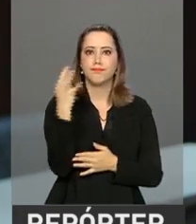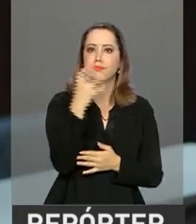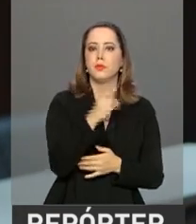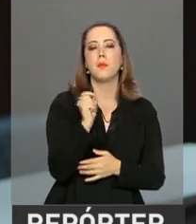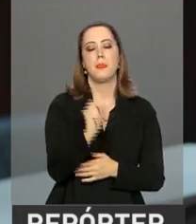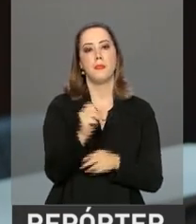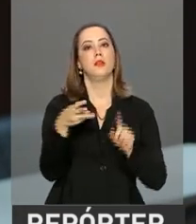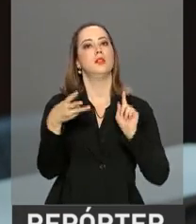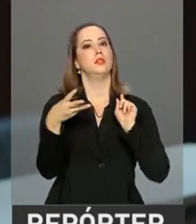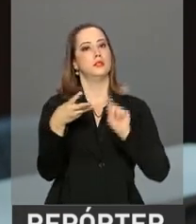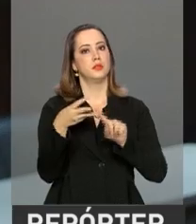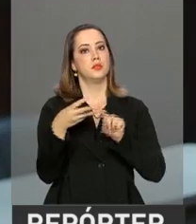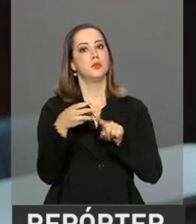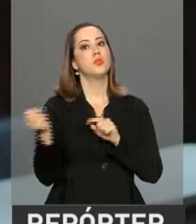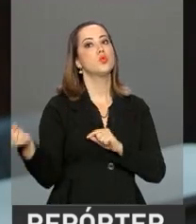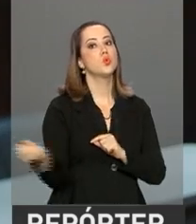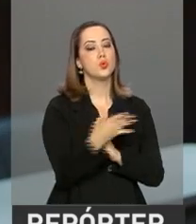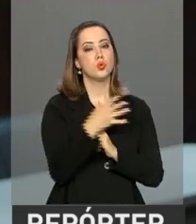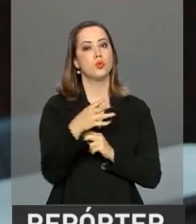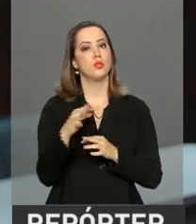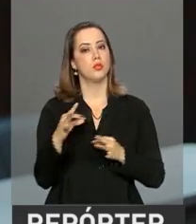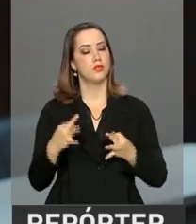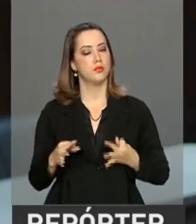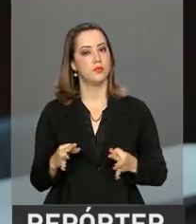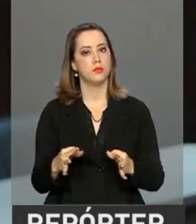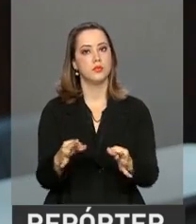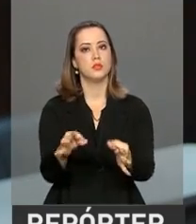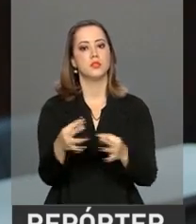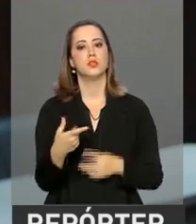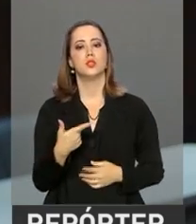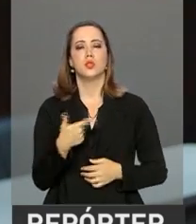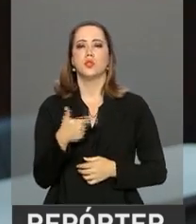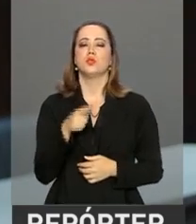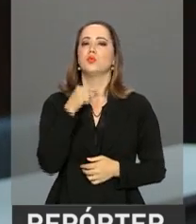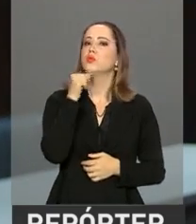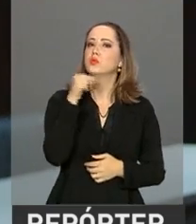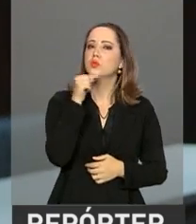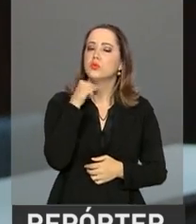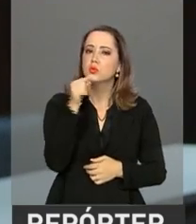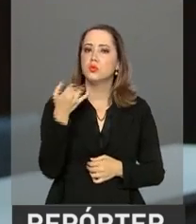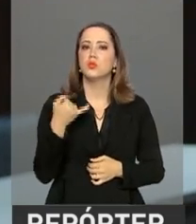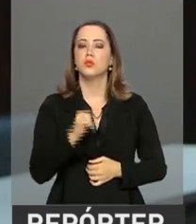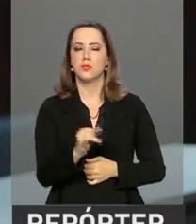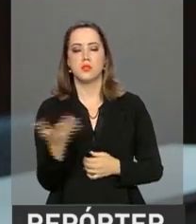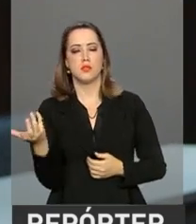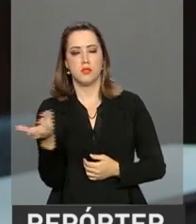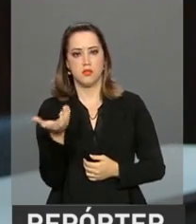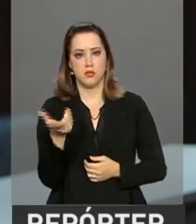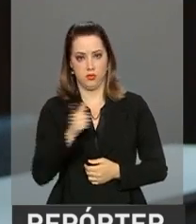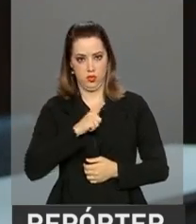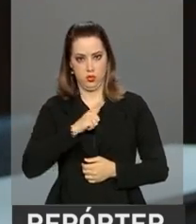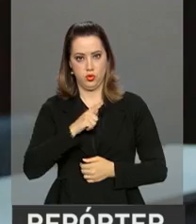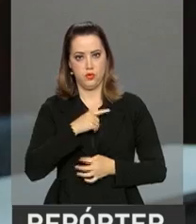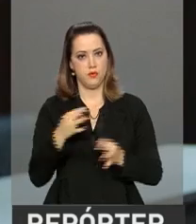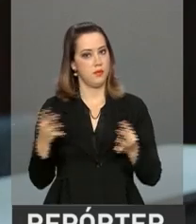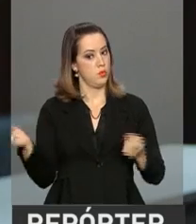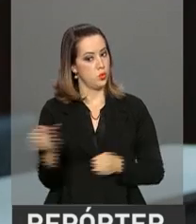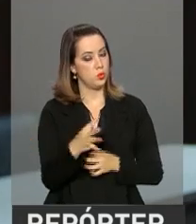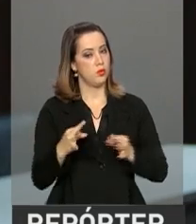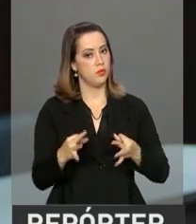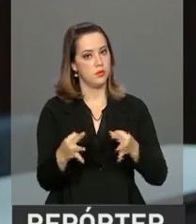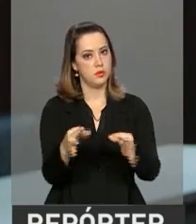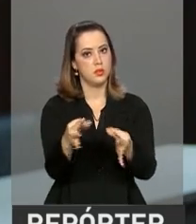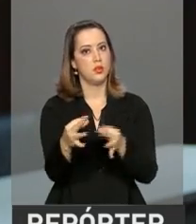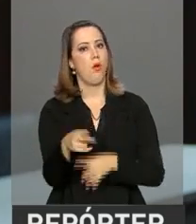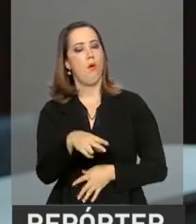referir à incorporação de novas tecnologias eu não tenho dúvida que a partir da absorção dessas novas tecnologias nós vamos agilizar em muito o atendimento o